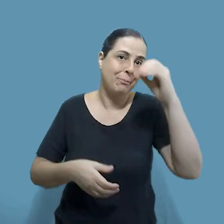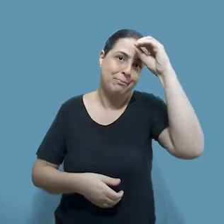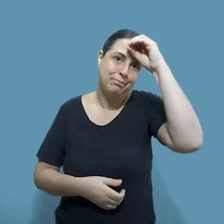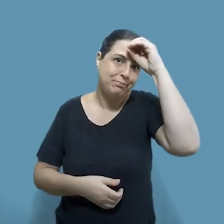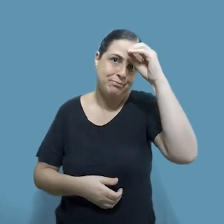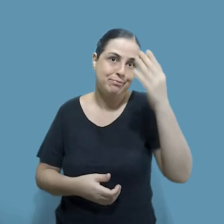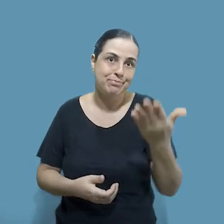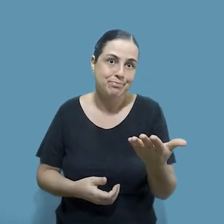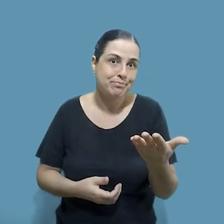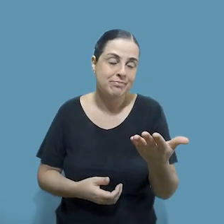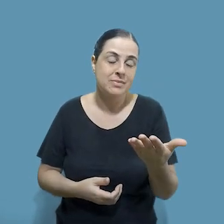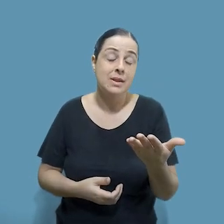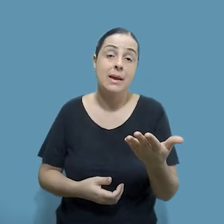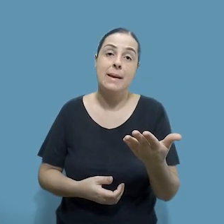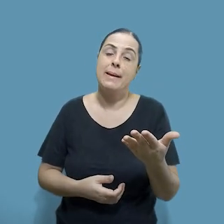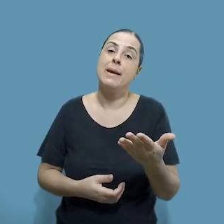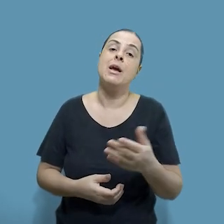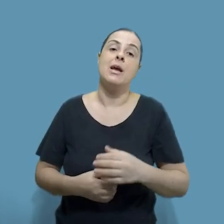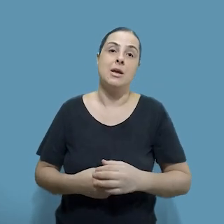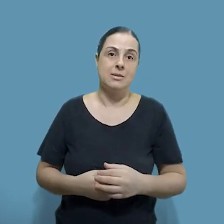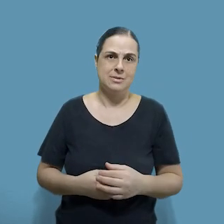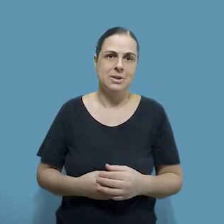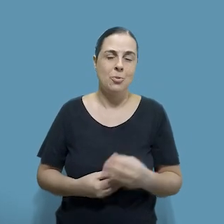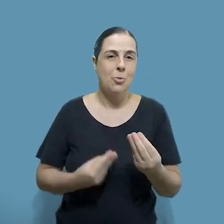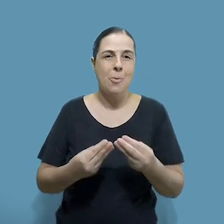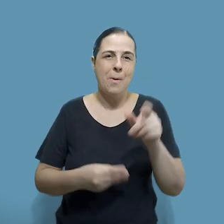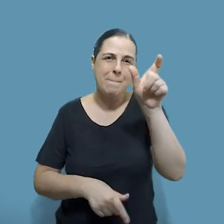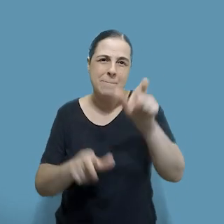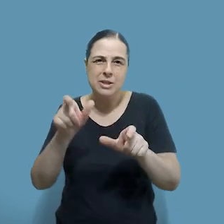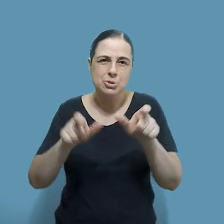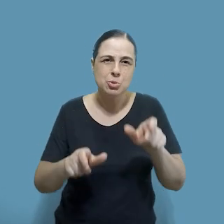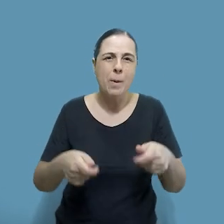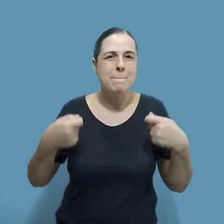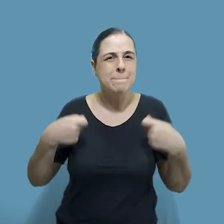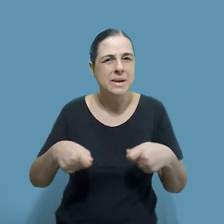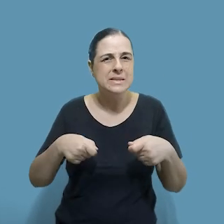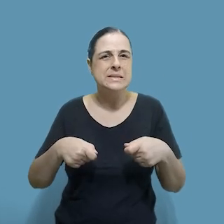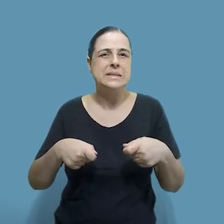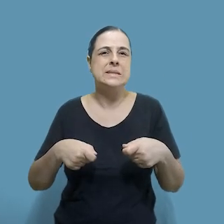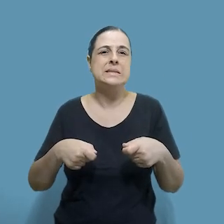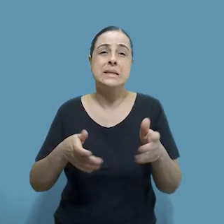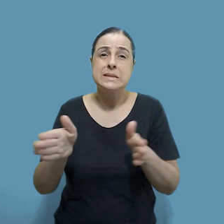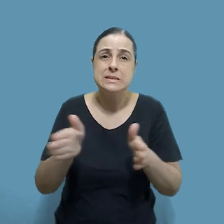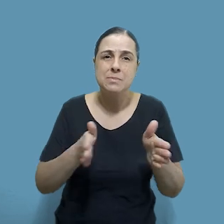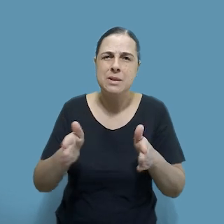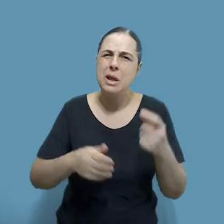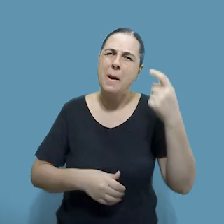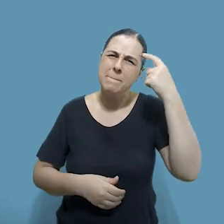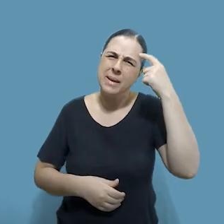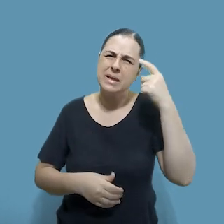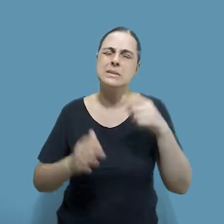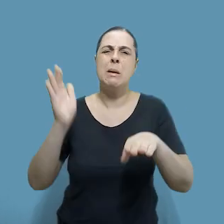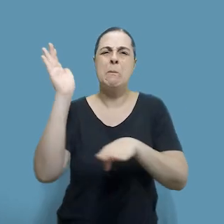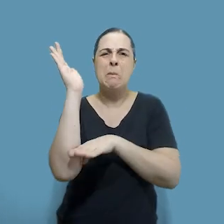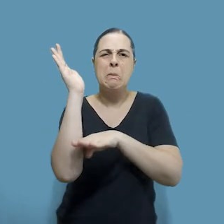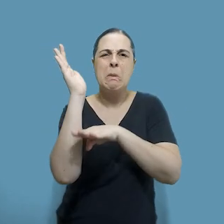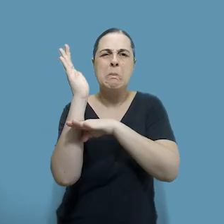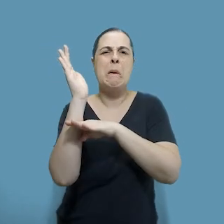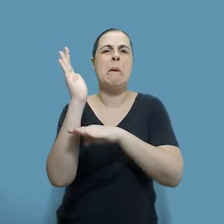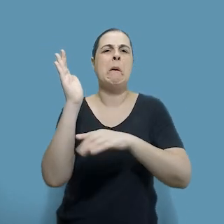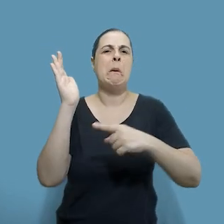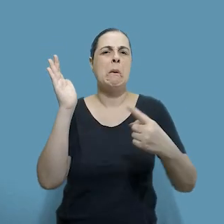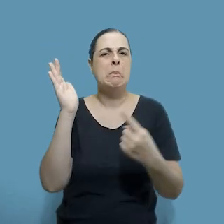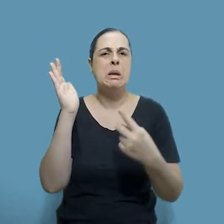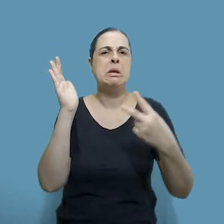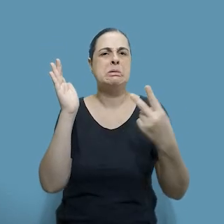banheiro com acessibilidade no primeiro andar ou no segundo andar está perfeito, segundo todos os critérios da arquitetura, a gente